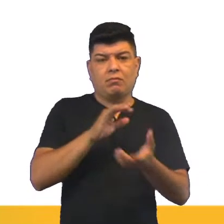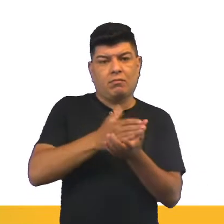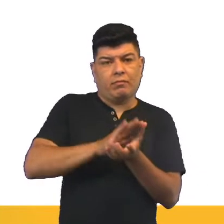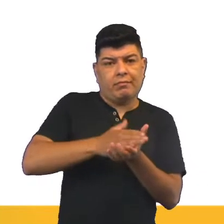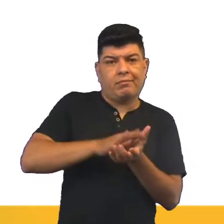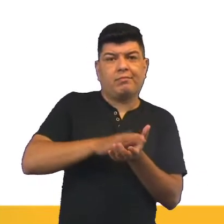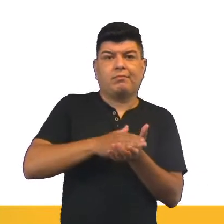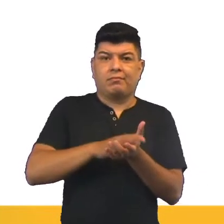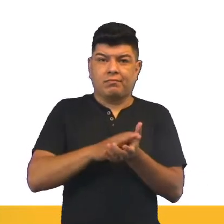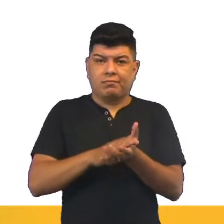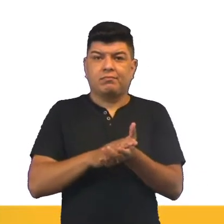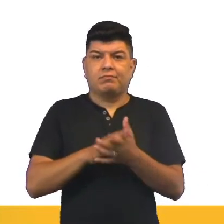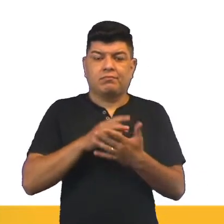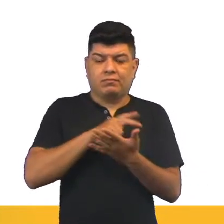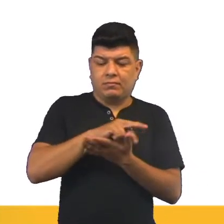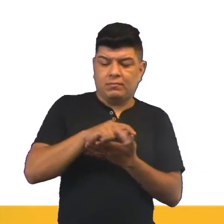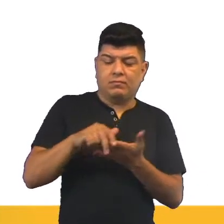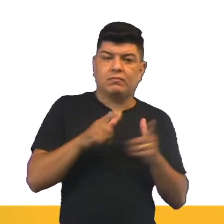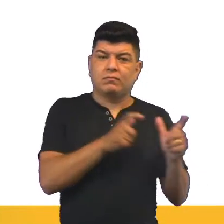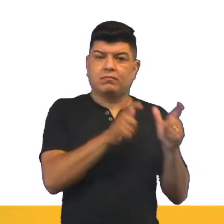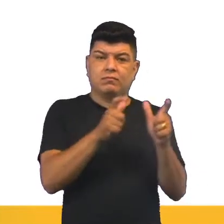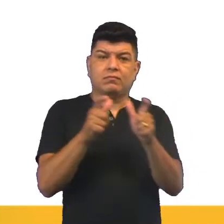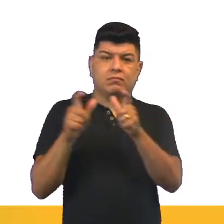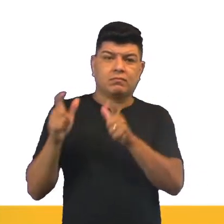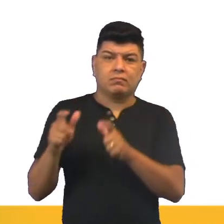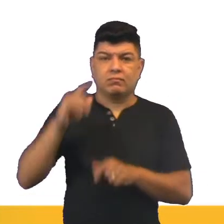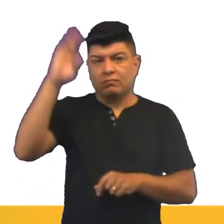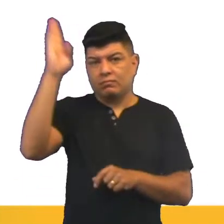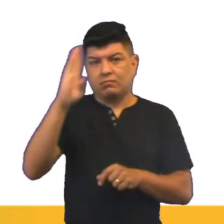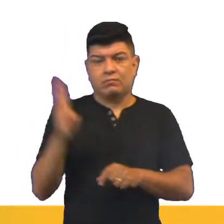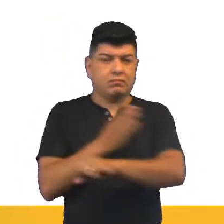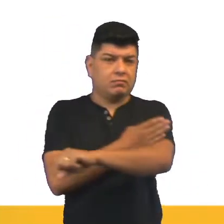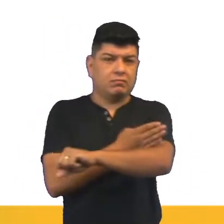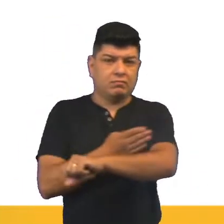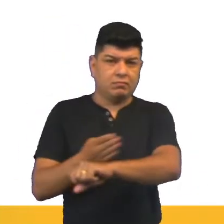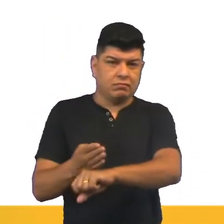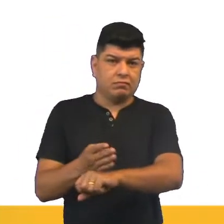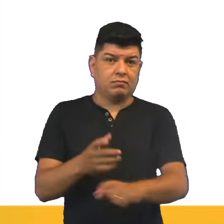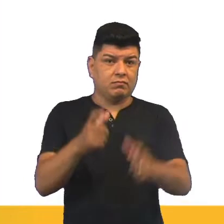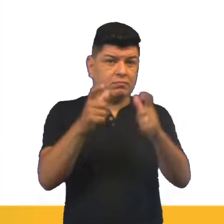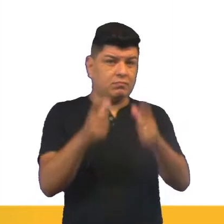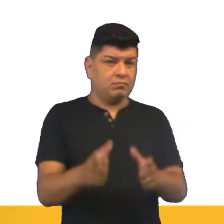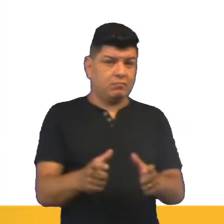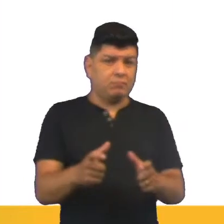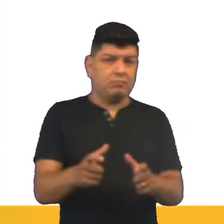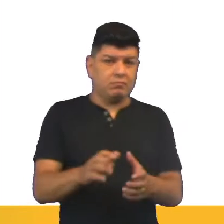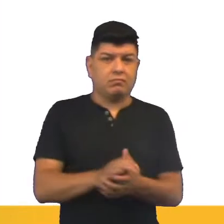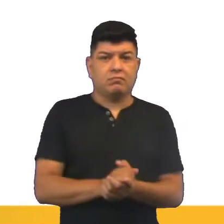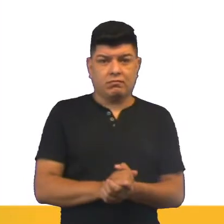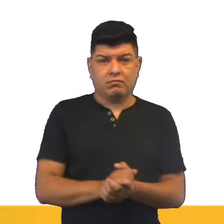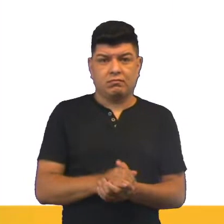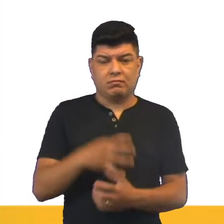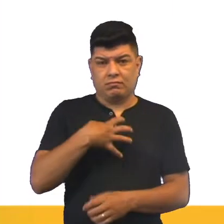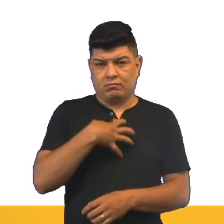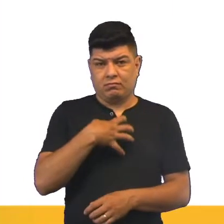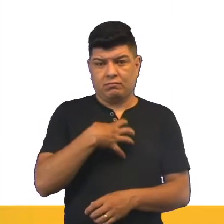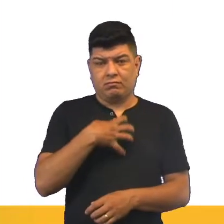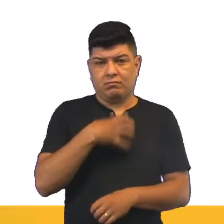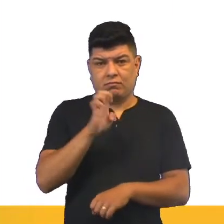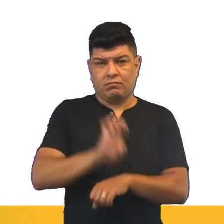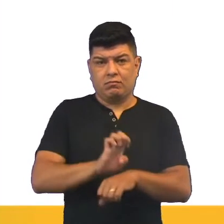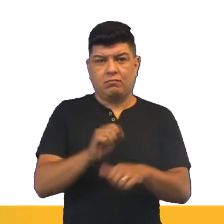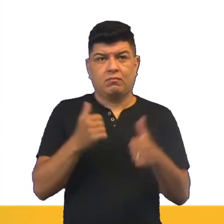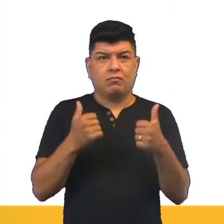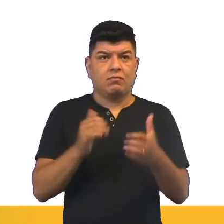se disseminado por várias partes do Brasil, é tradicional da região do recôncavo baiano,